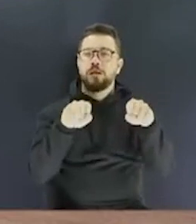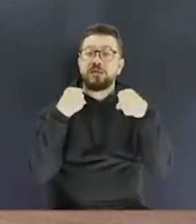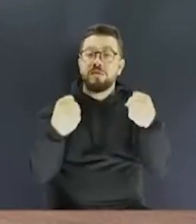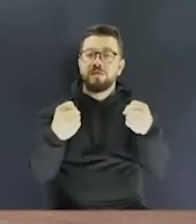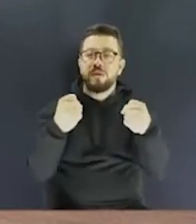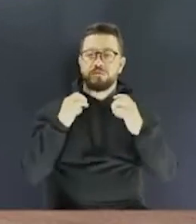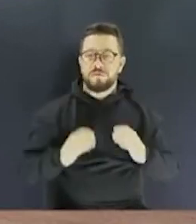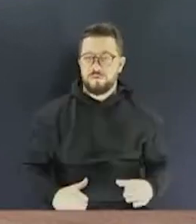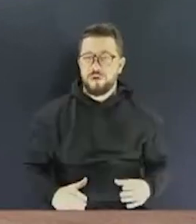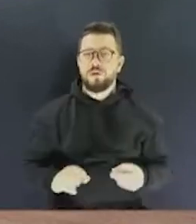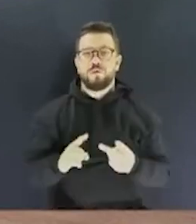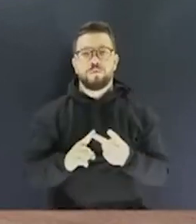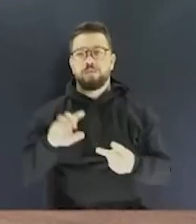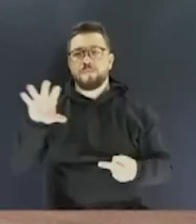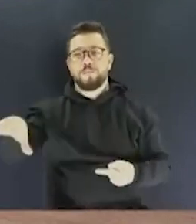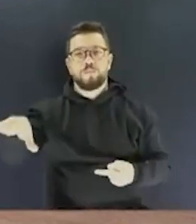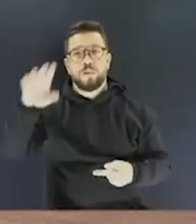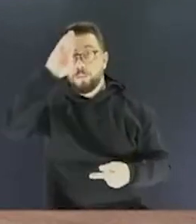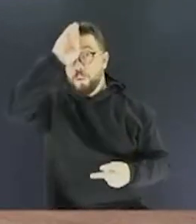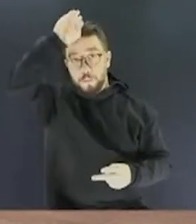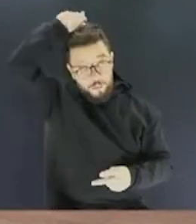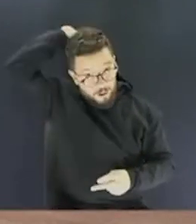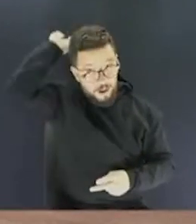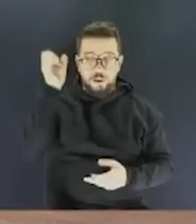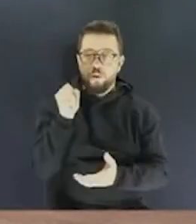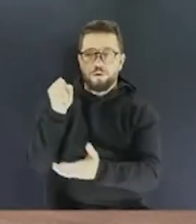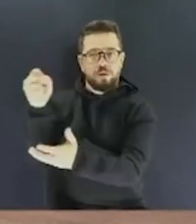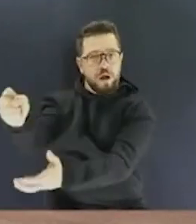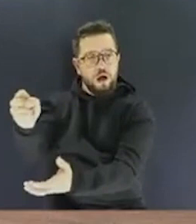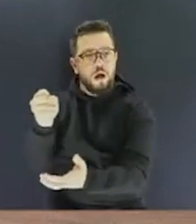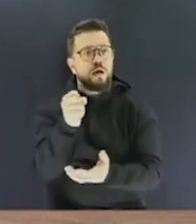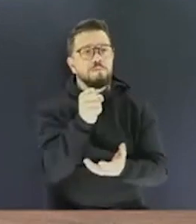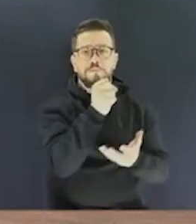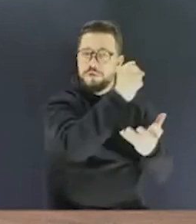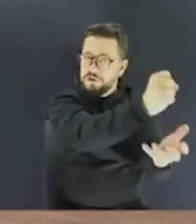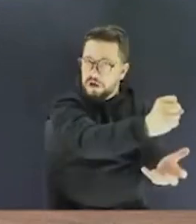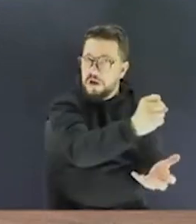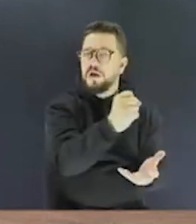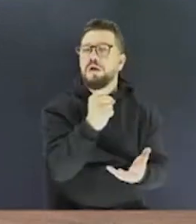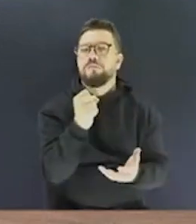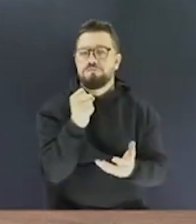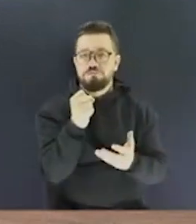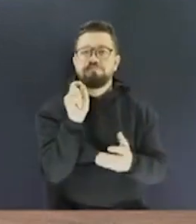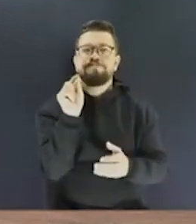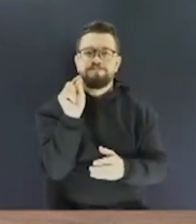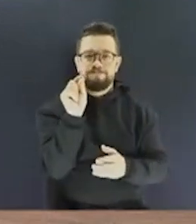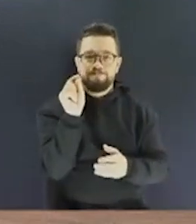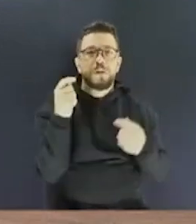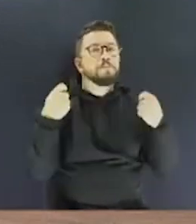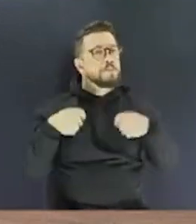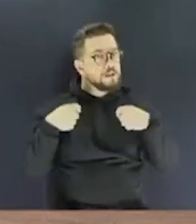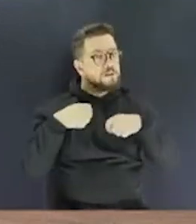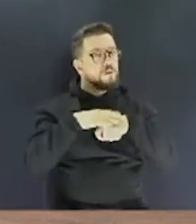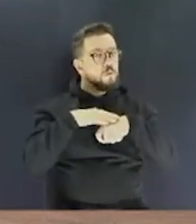importante, vereador Euler, que a gente faça, de alguma forma, fale a respeito disso, para que a gente possa